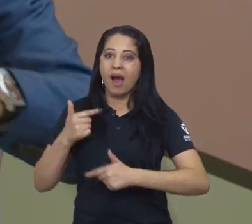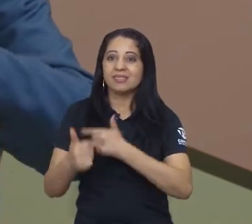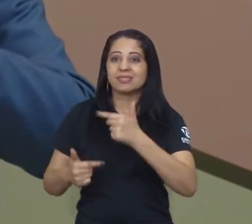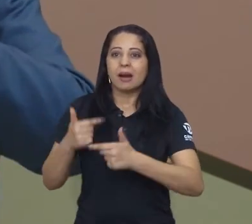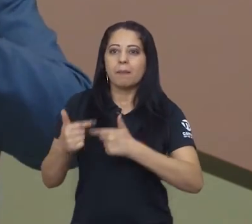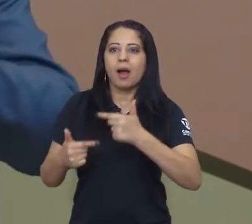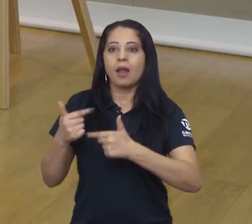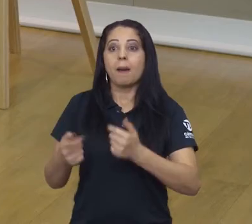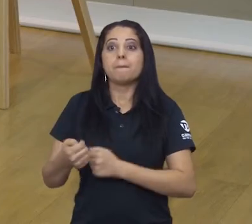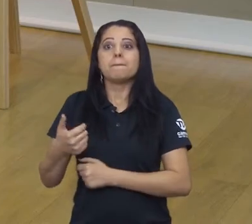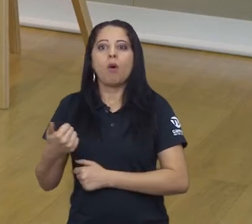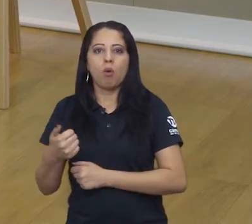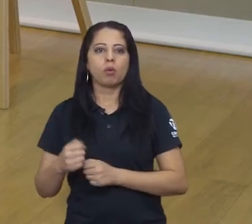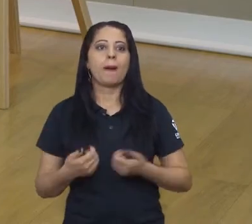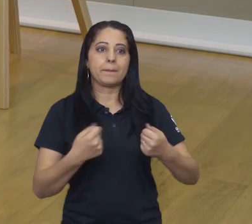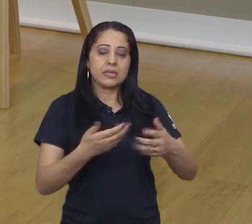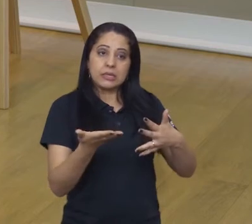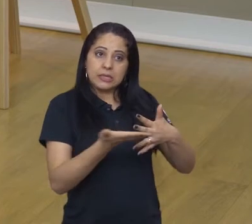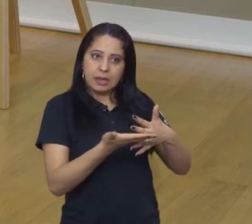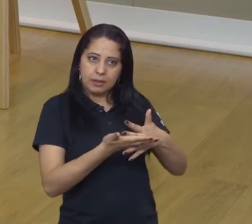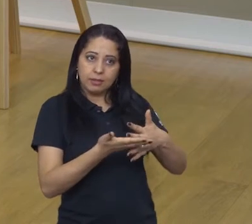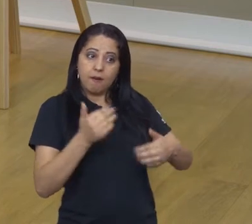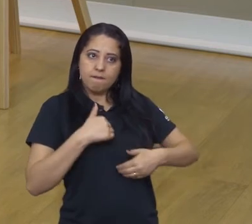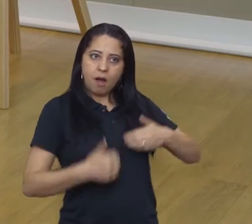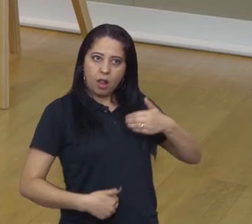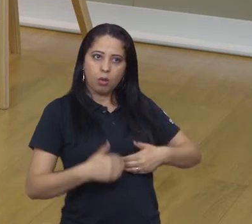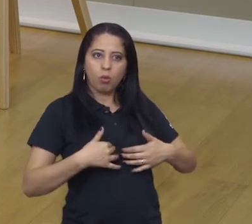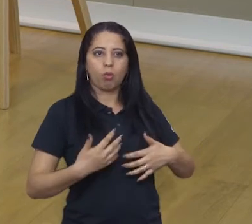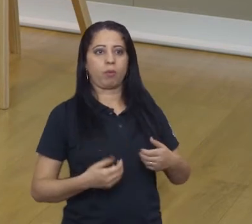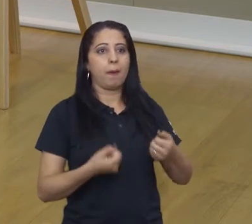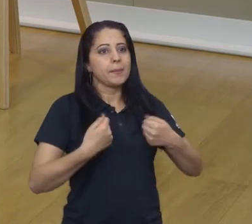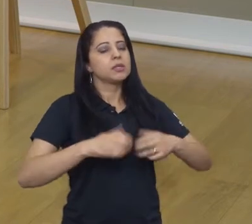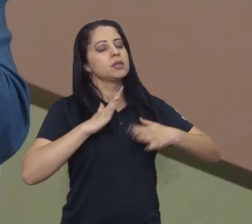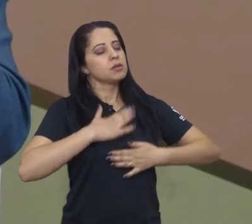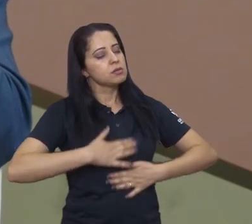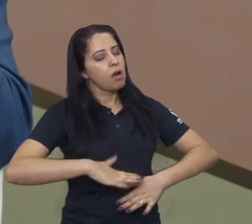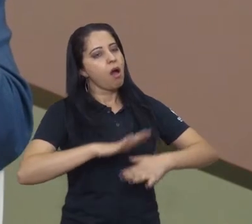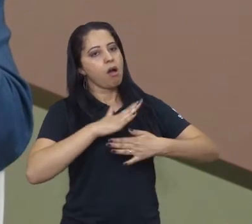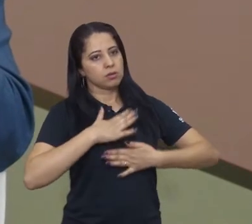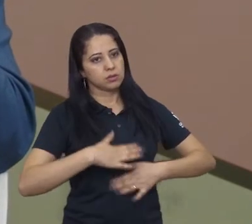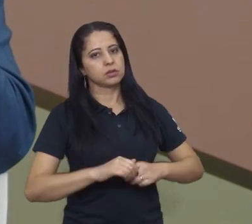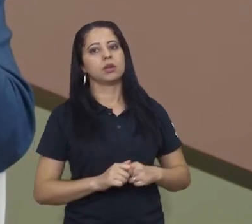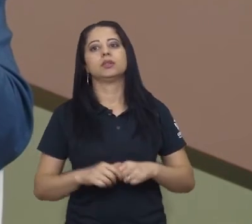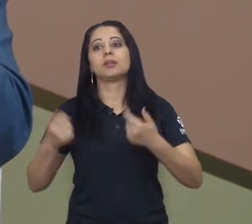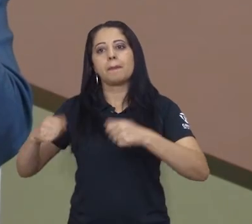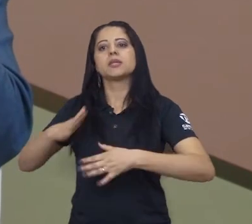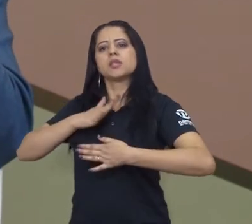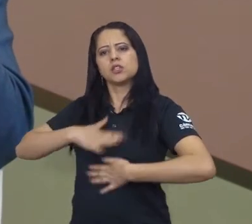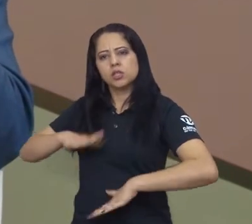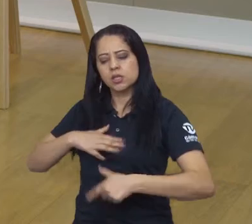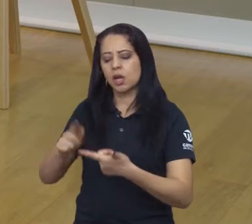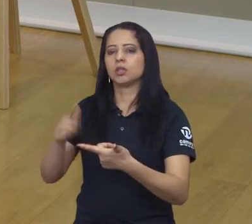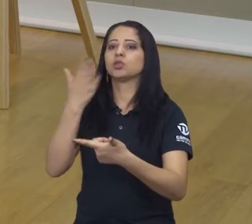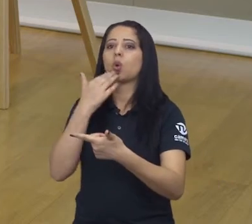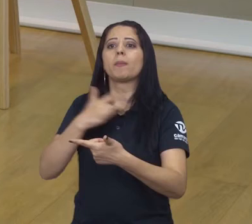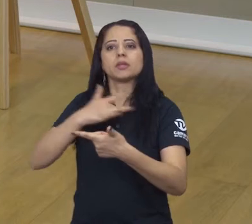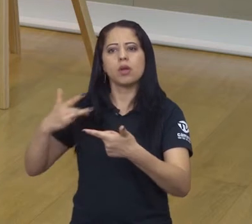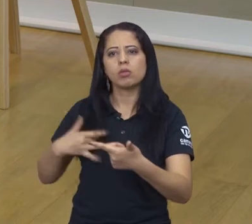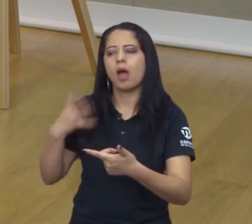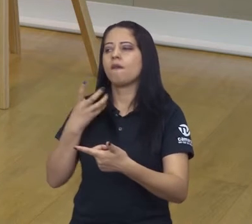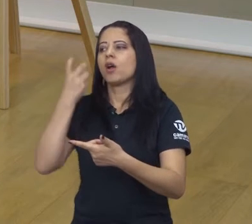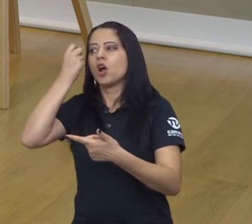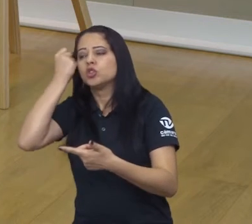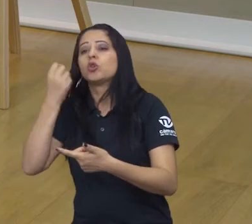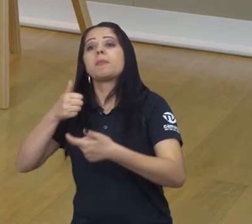comer essa pausa pro organismo né Nós precisamos da pausa nós precisamos do descanso nós precisamos da boa alimentação nós precisamos dormir